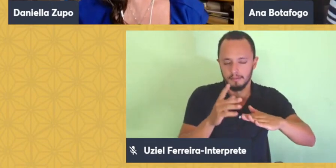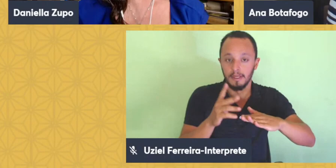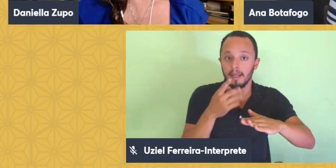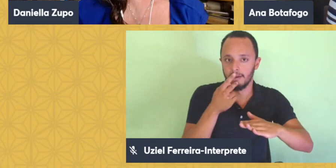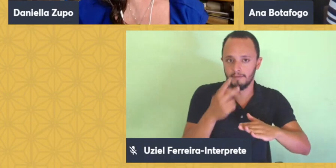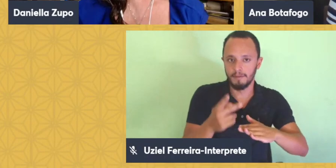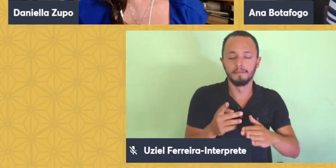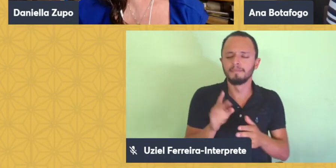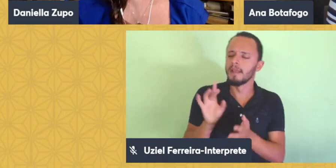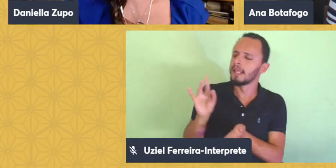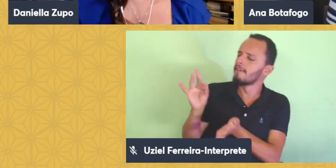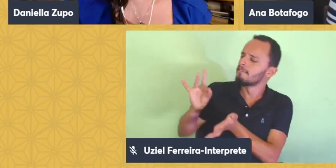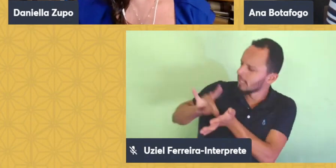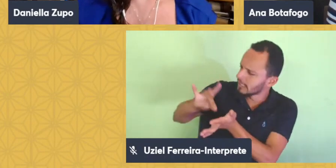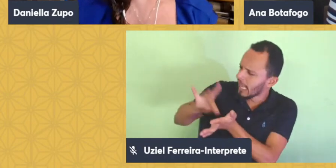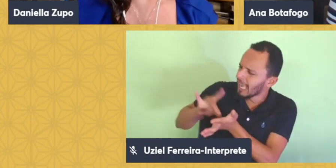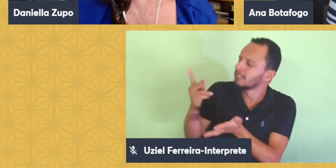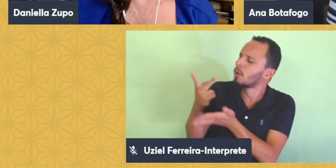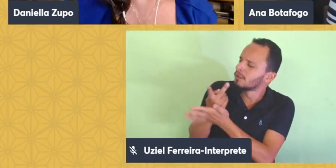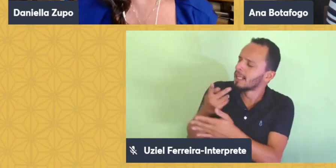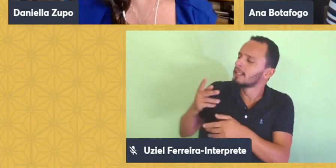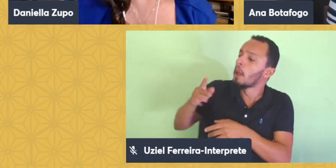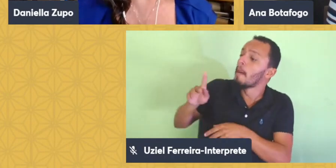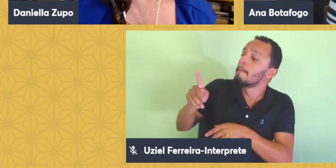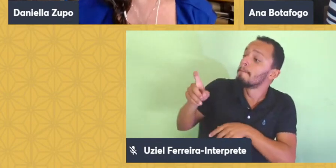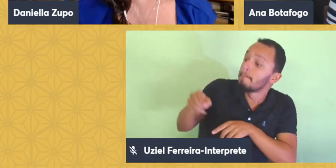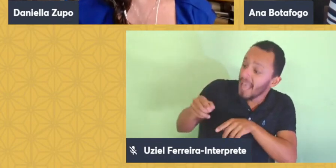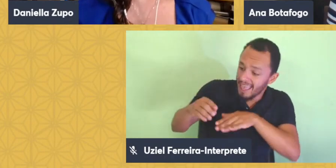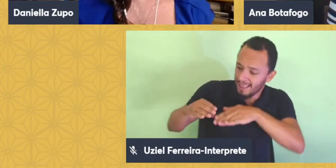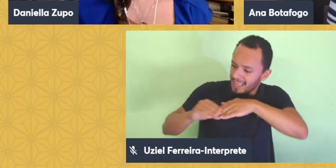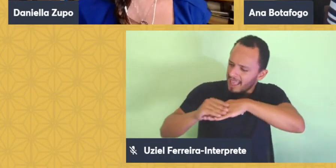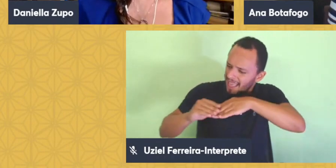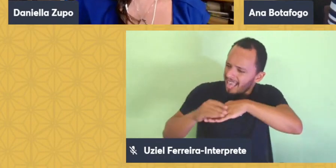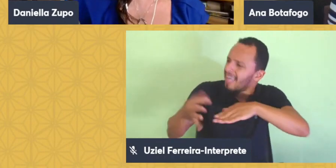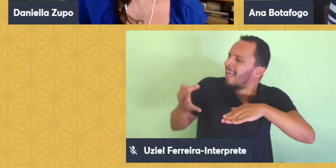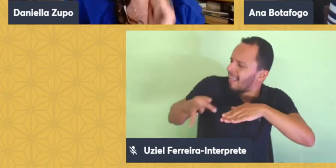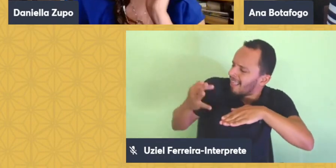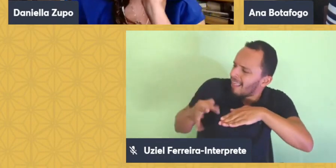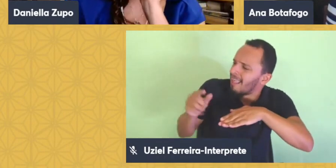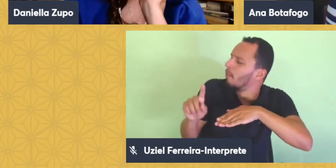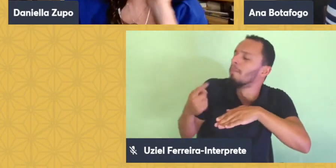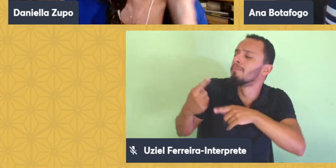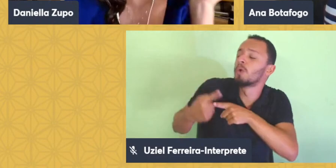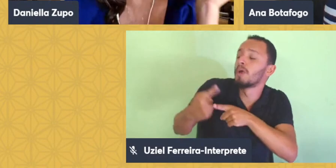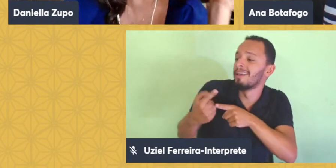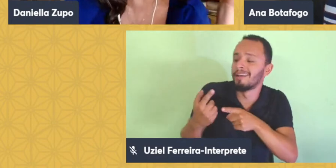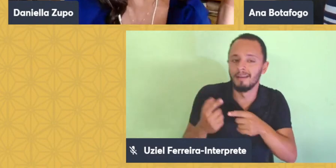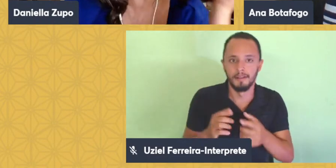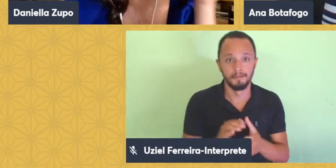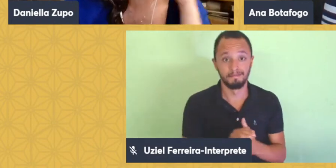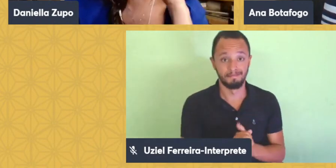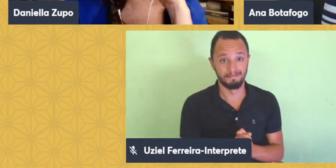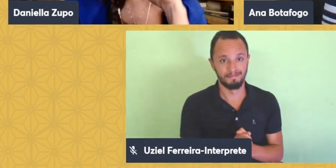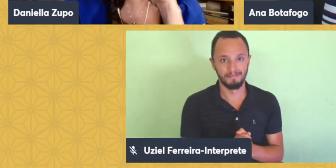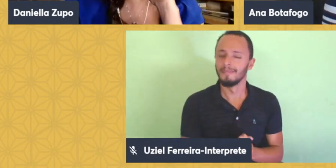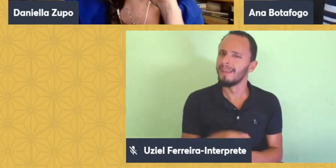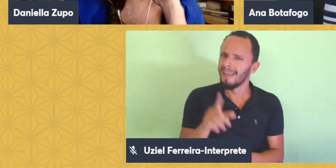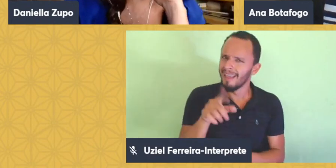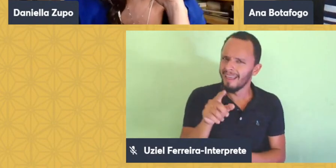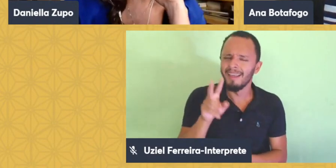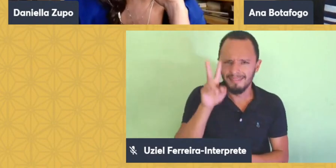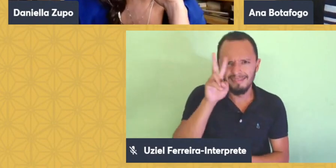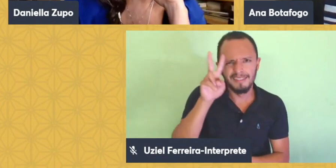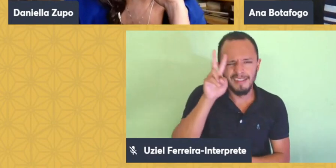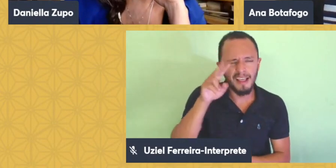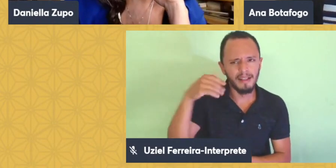maioria dos bailarinos clássicos destroem os pés e é não na revista tem ainda não existem